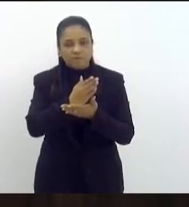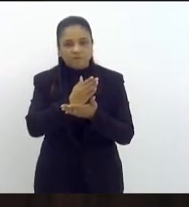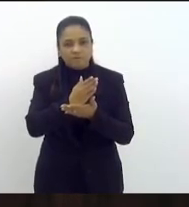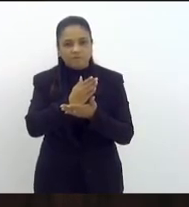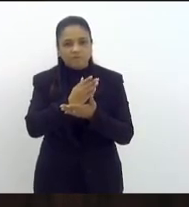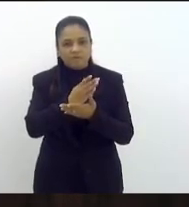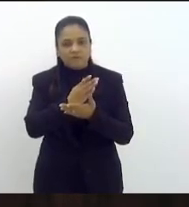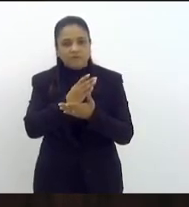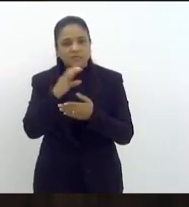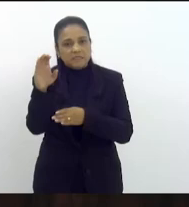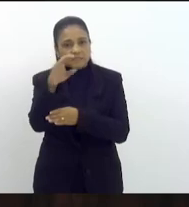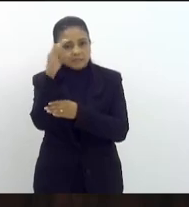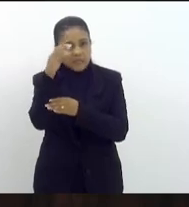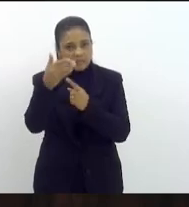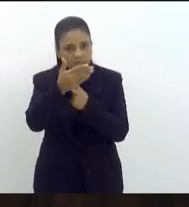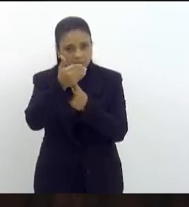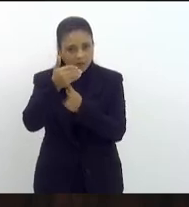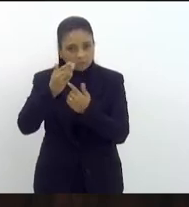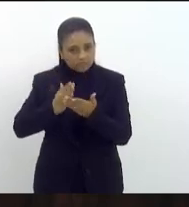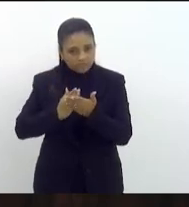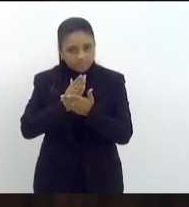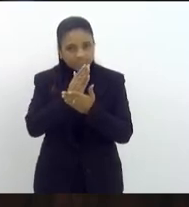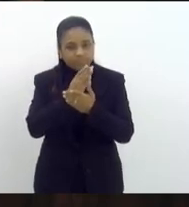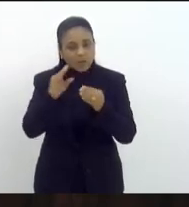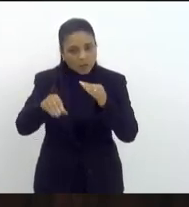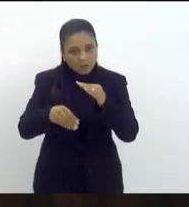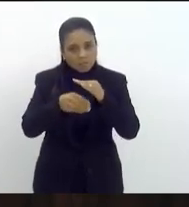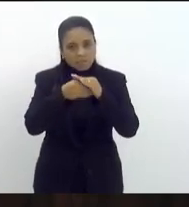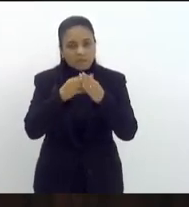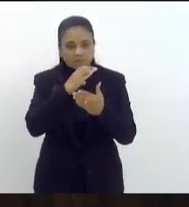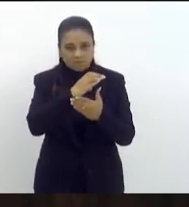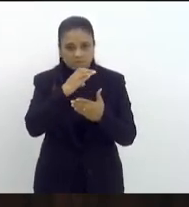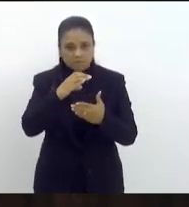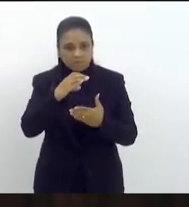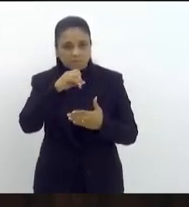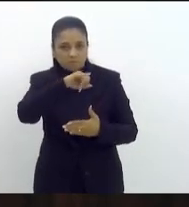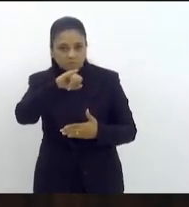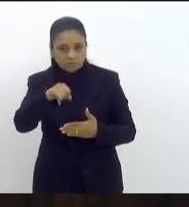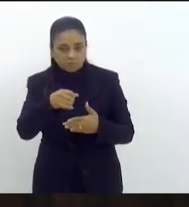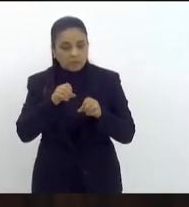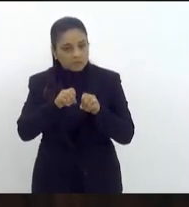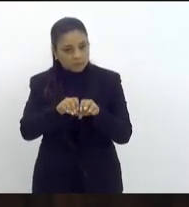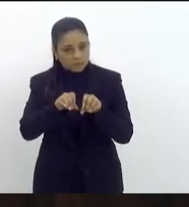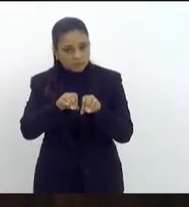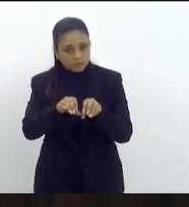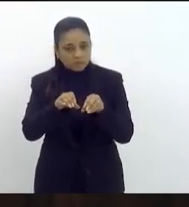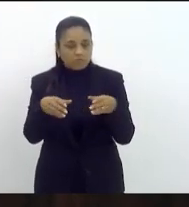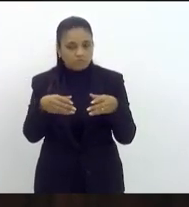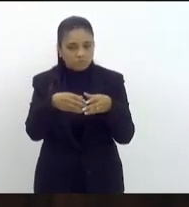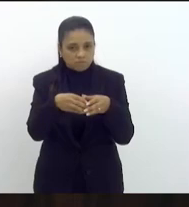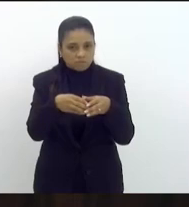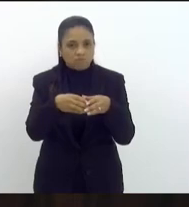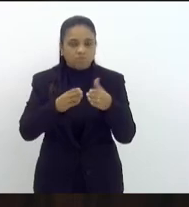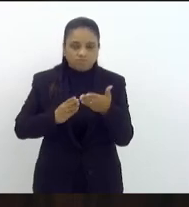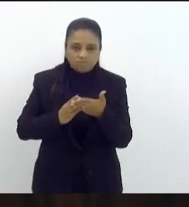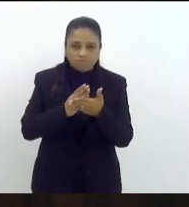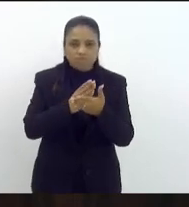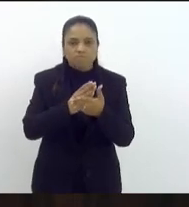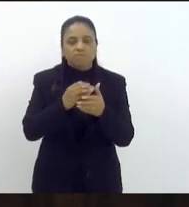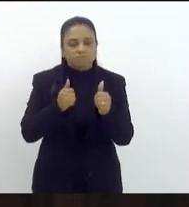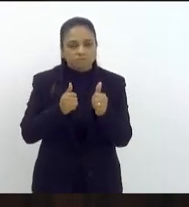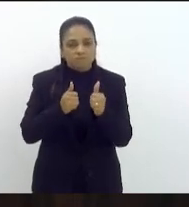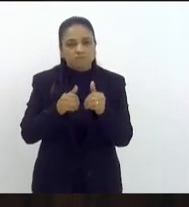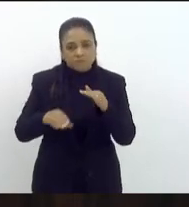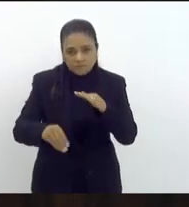de ciência e tecnologia favorável com as emendas da ccj e de educação favorável também com as emendas da